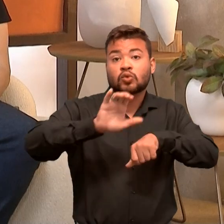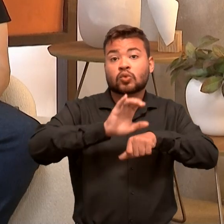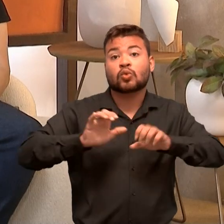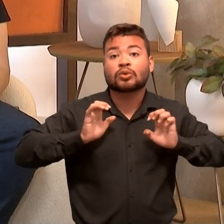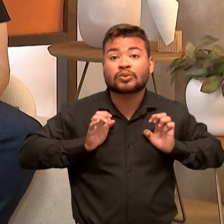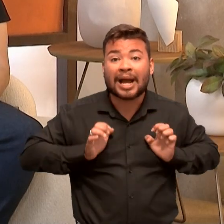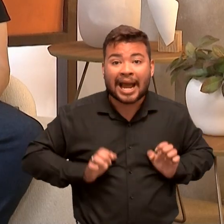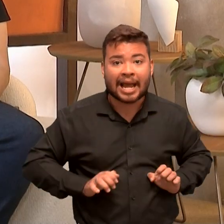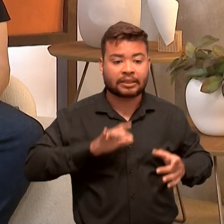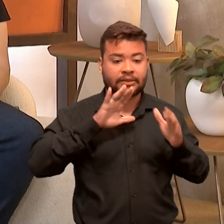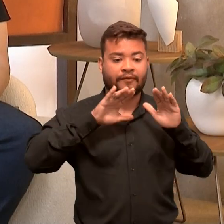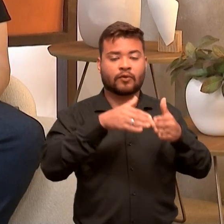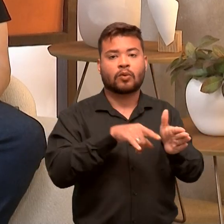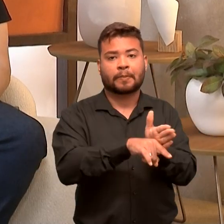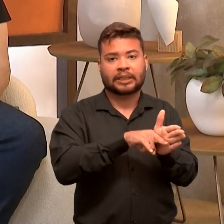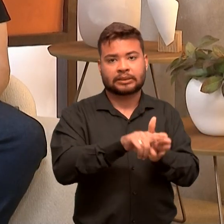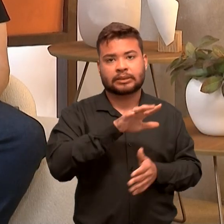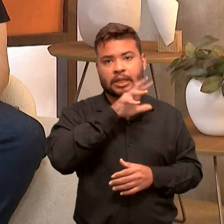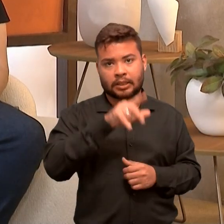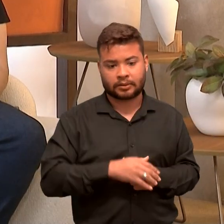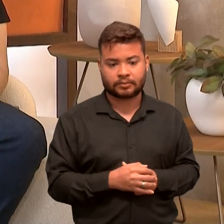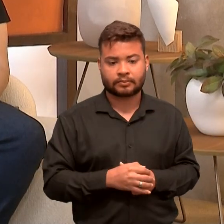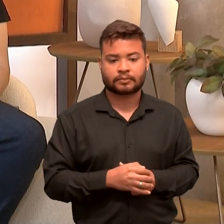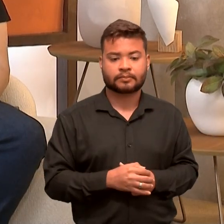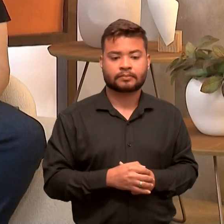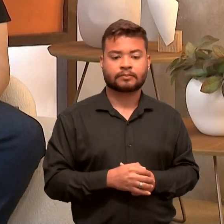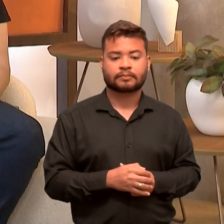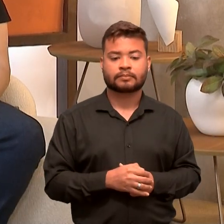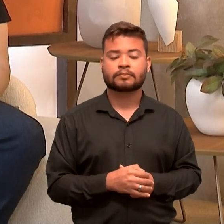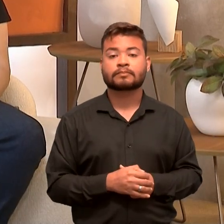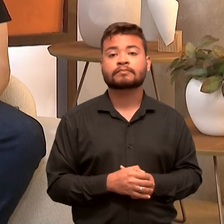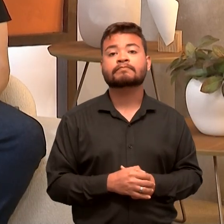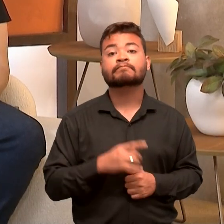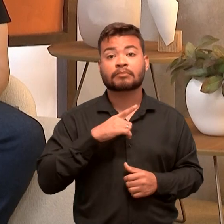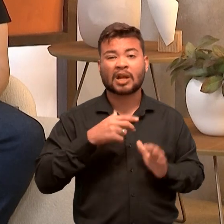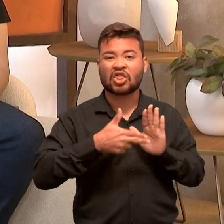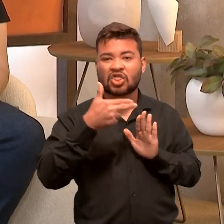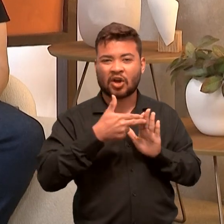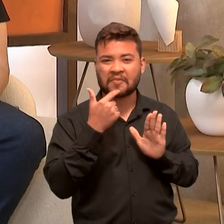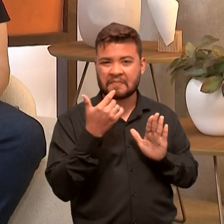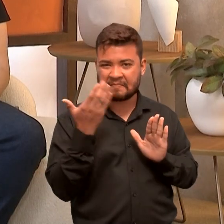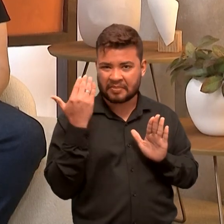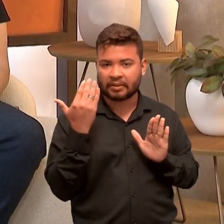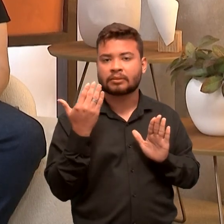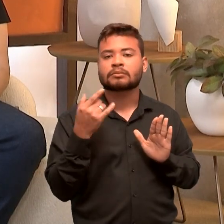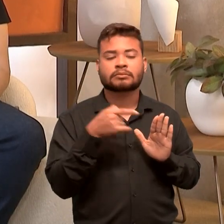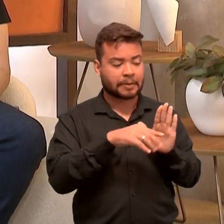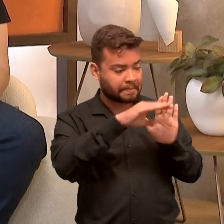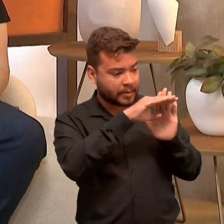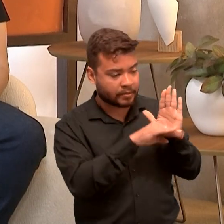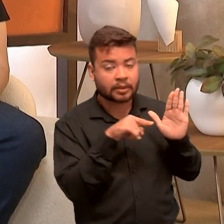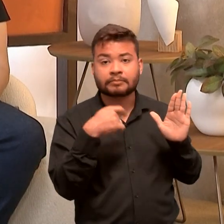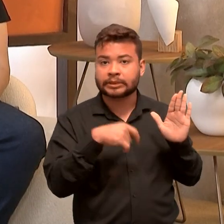em pesquisa animal. Então, ele tem que estar ciente as normativas mais recentes para que ele